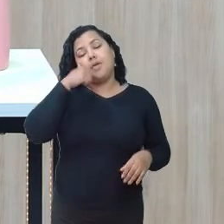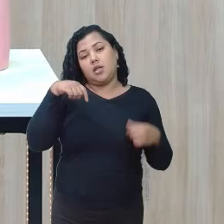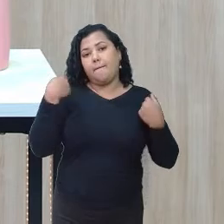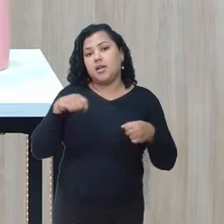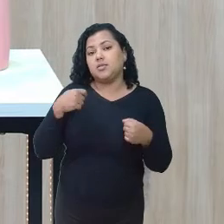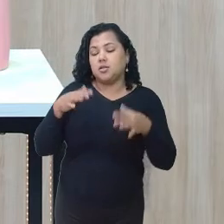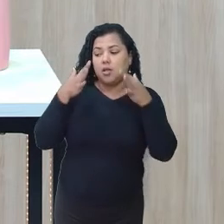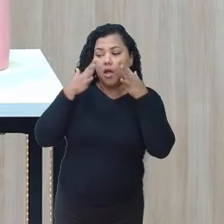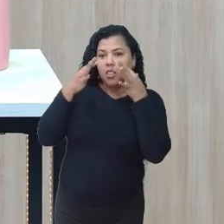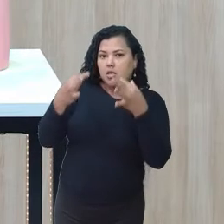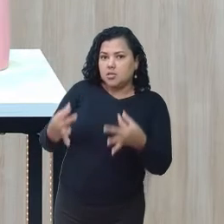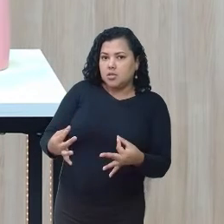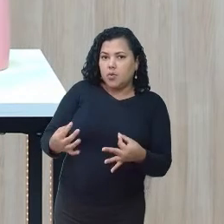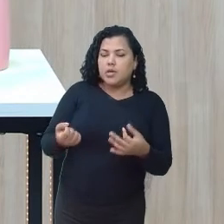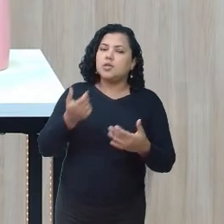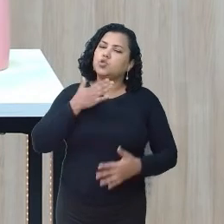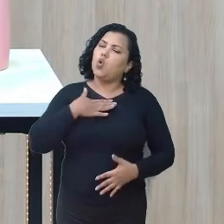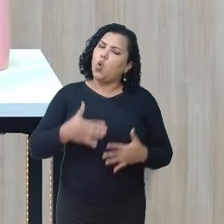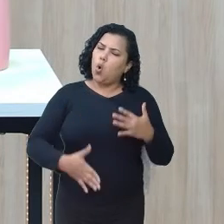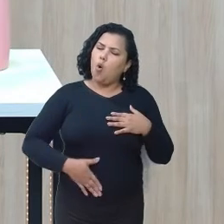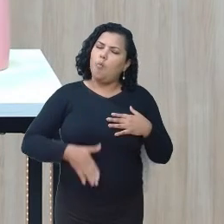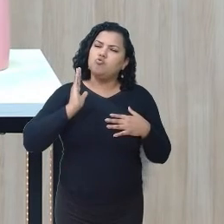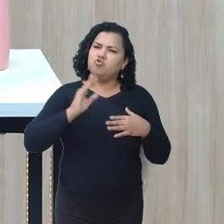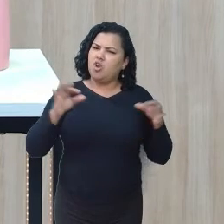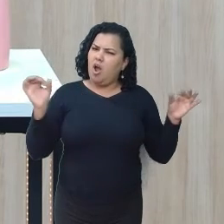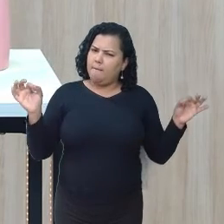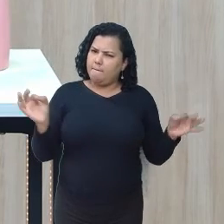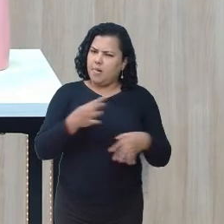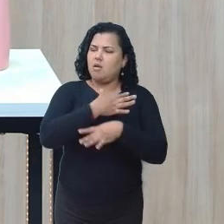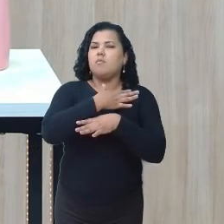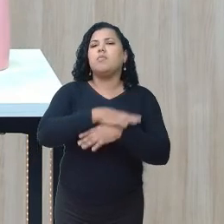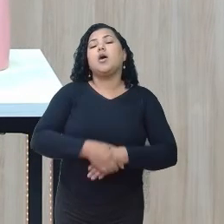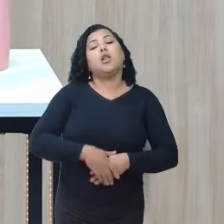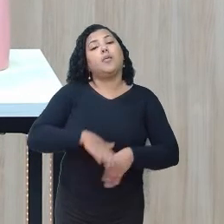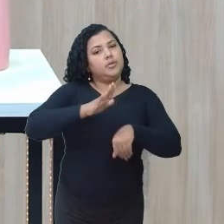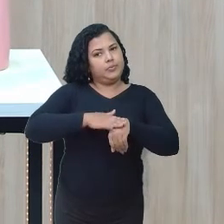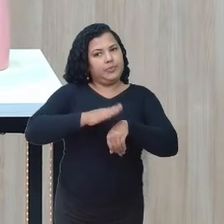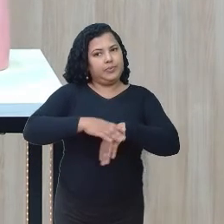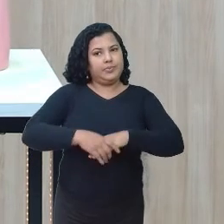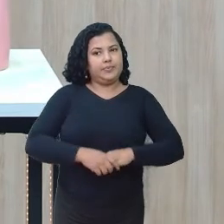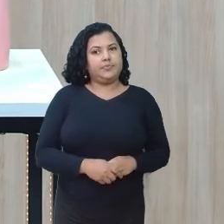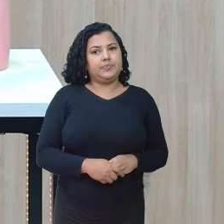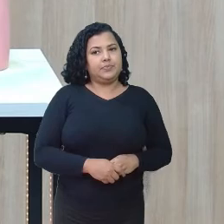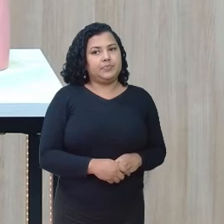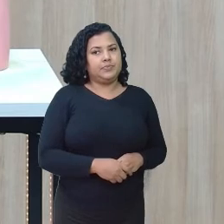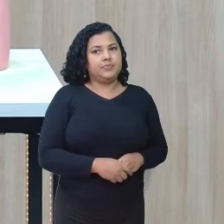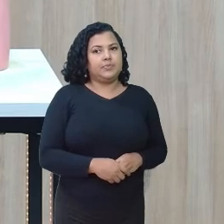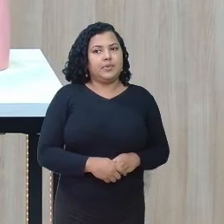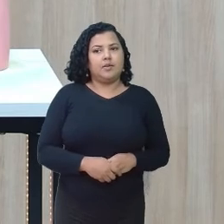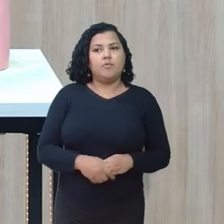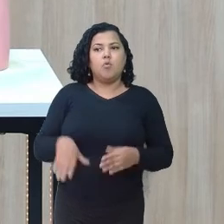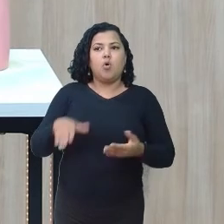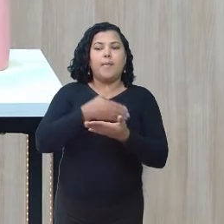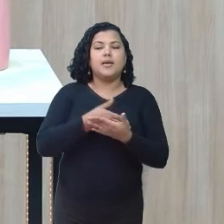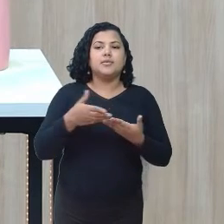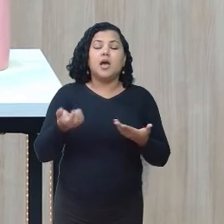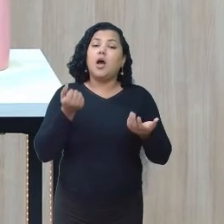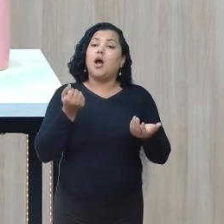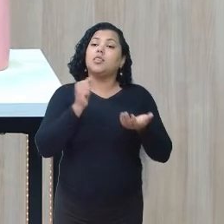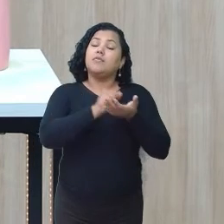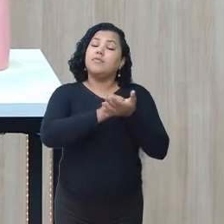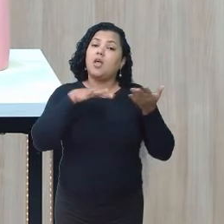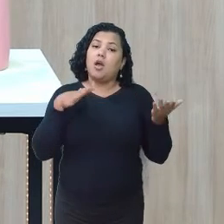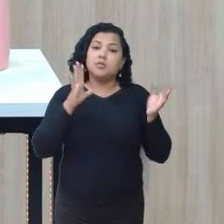bastante atenta e que seu corpo esteja preparado para este momento. Então, vamos começar aqui as